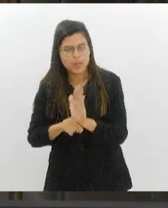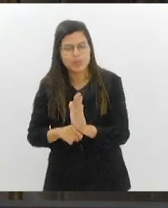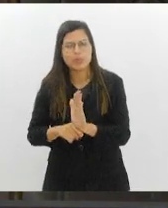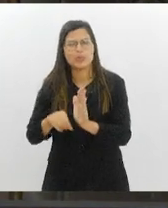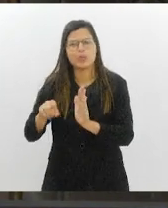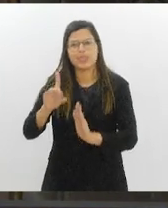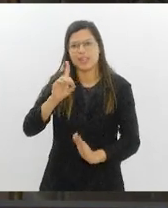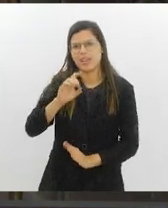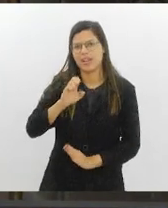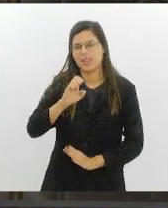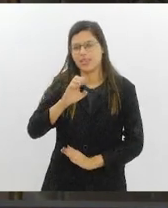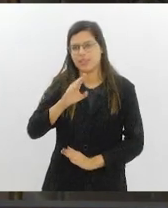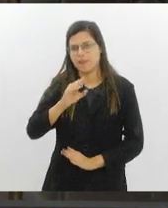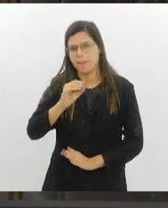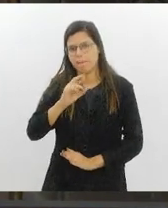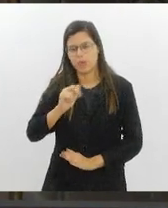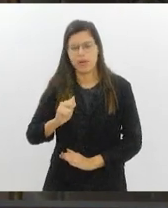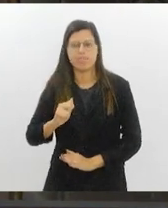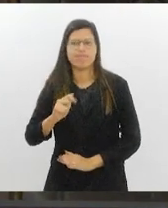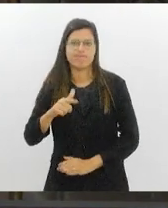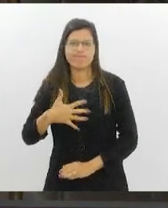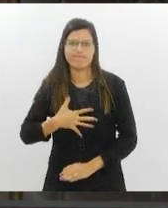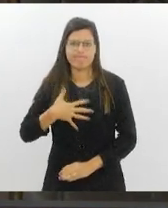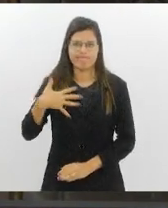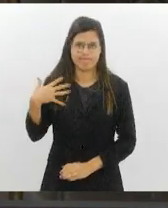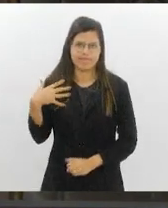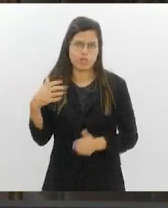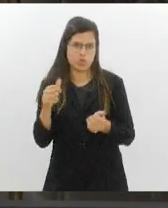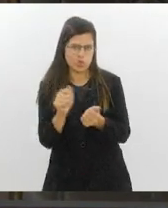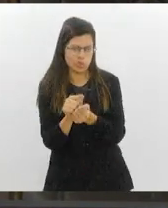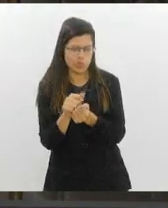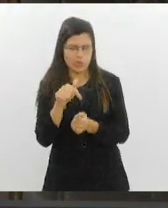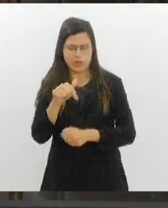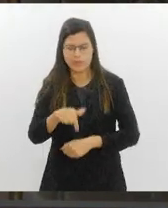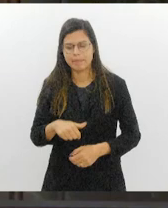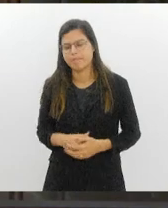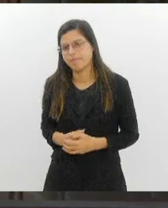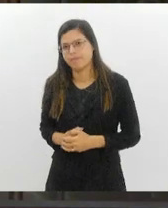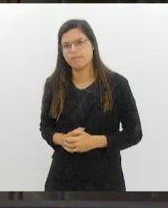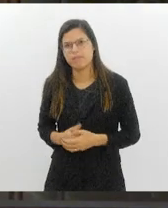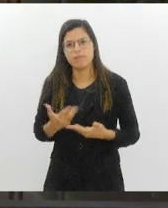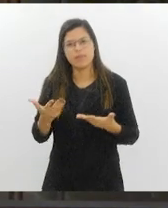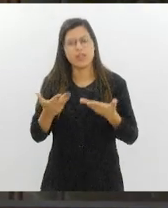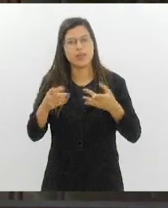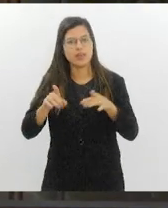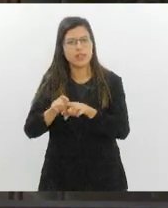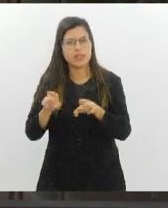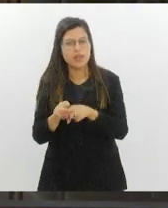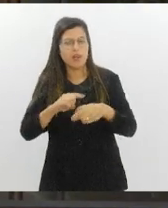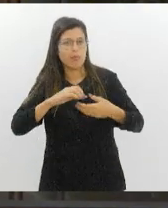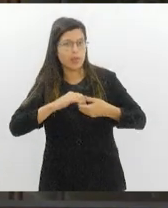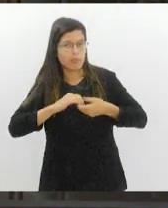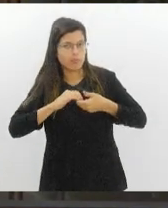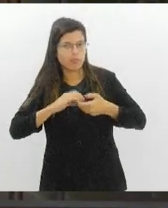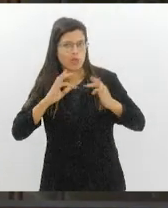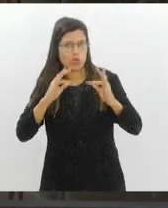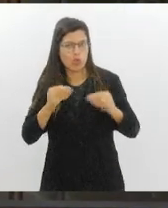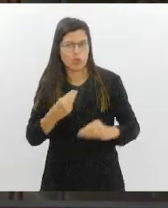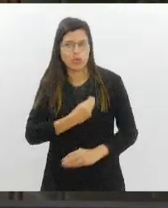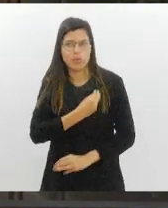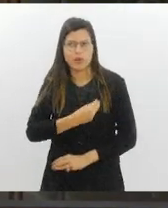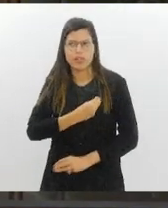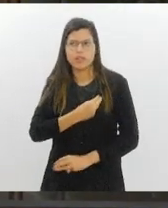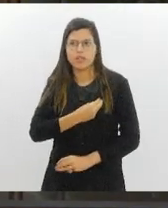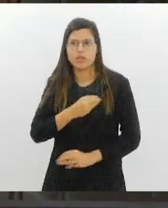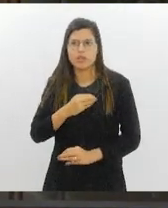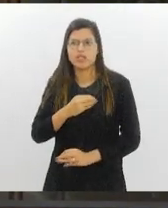acontecer. É um prazer estar aqui com vocês. Queria também saudar a todos os presentes e aos que acompanham